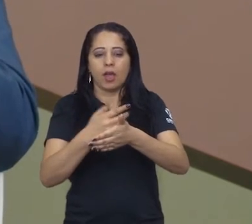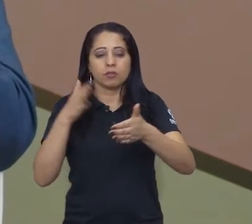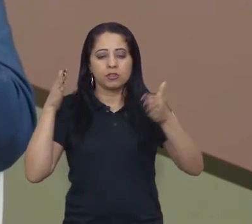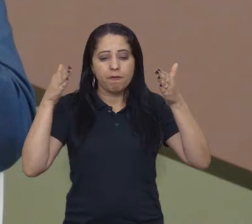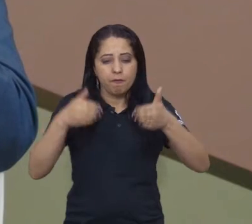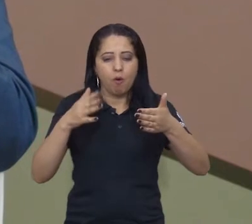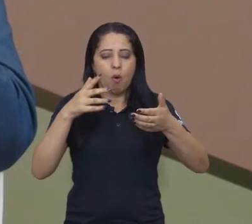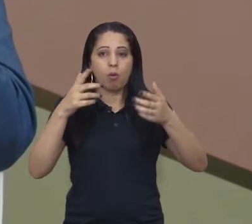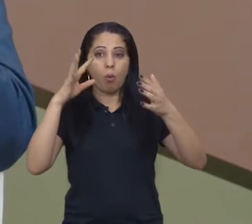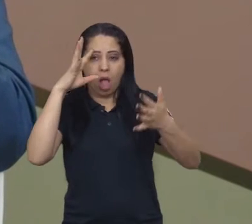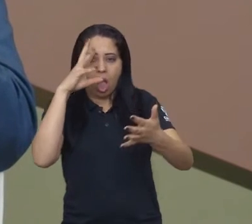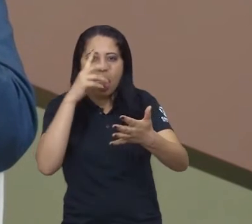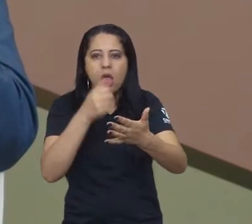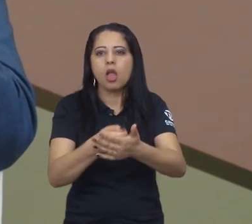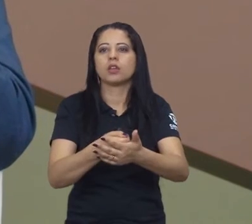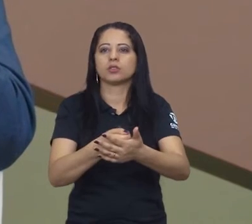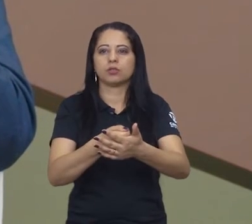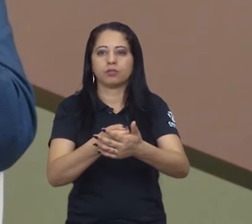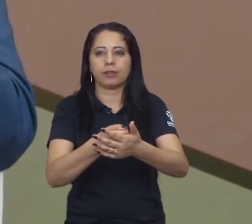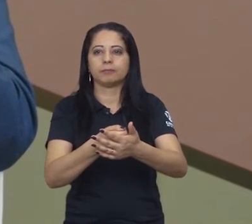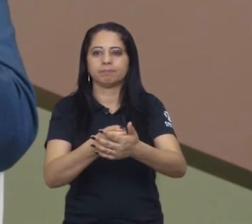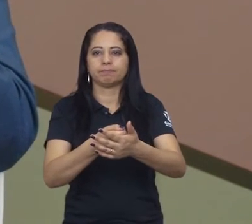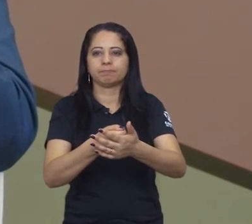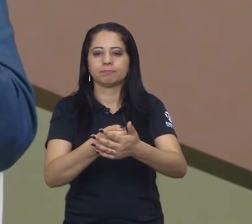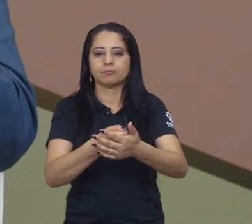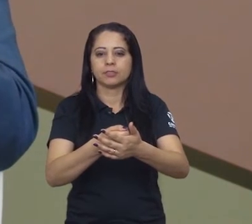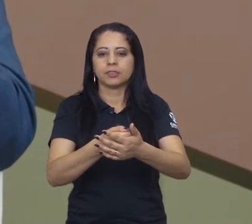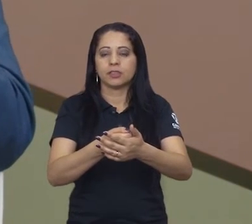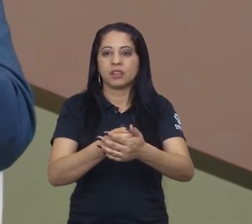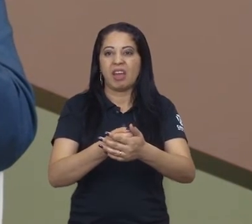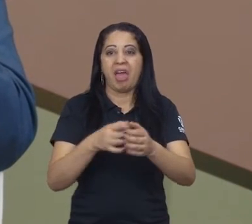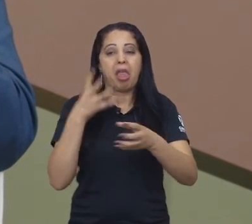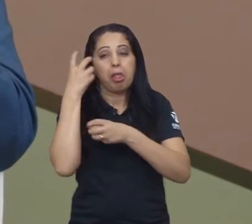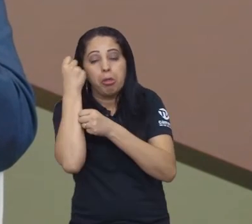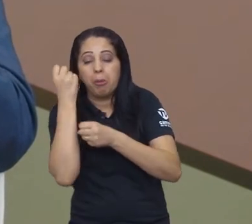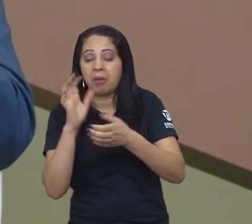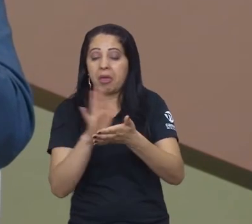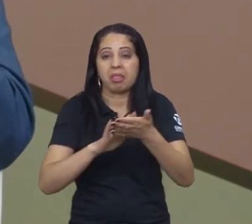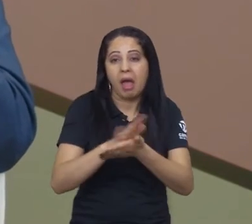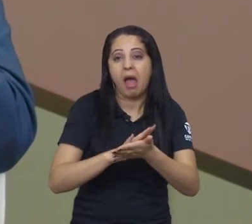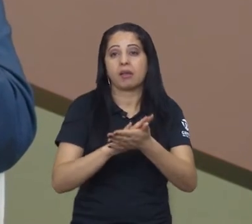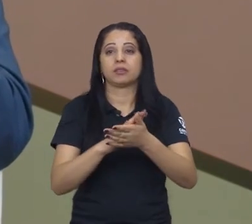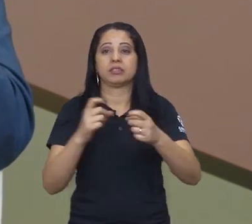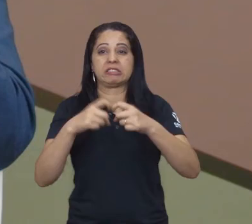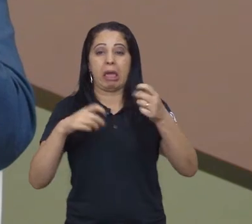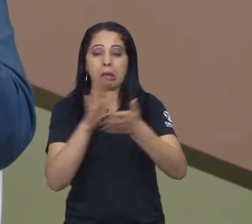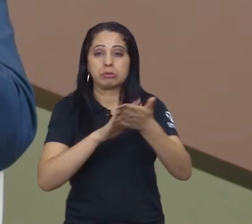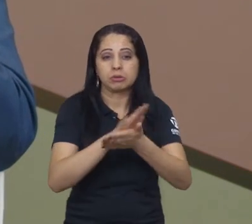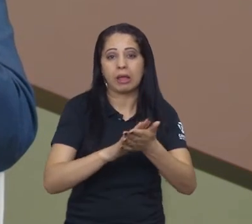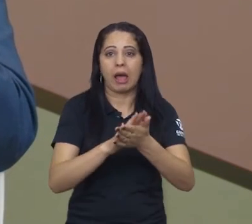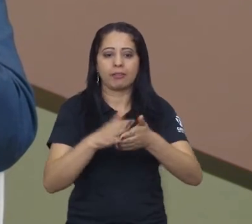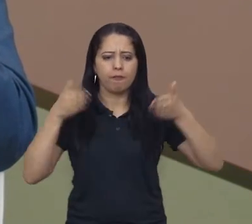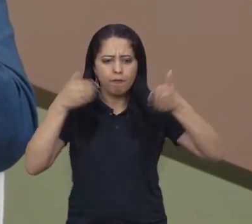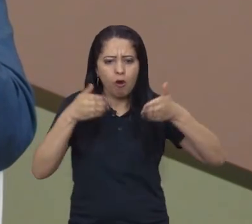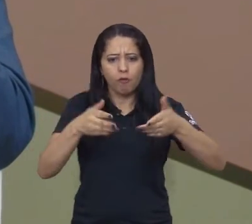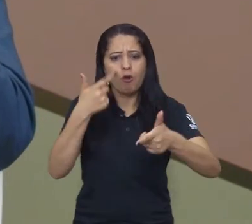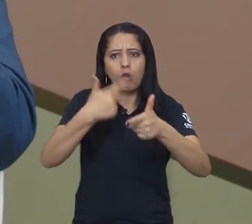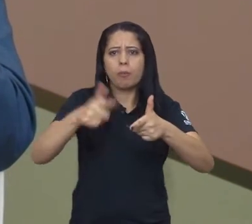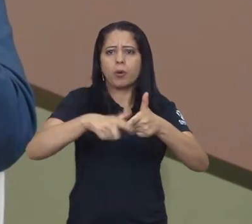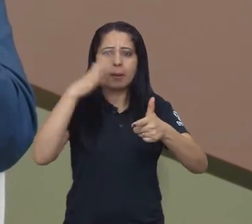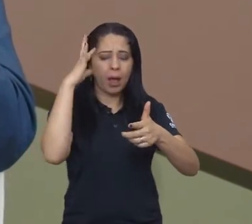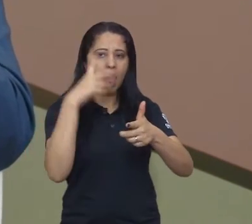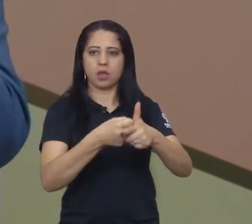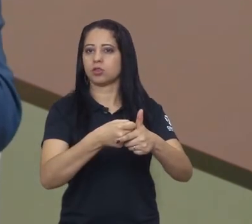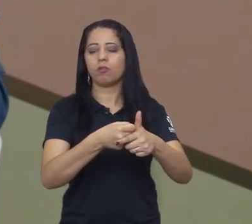dele então você parava de comer não ia dormir e não ia fazer sexo você tinha que correr então liberava adrenalina